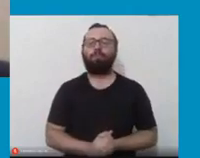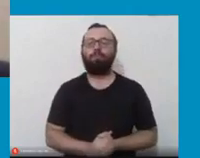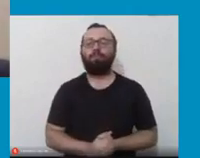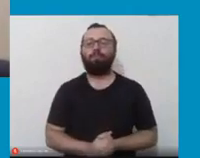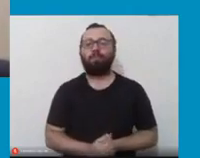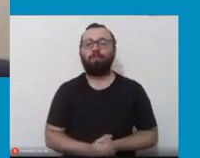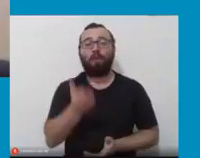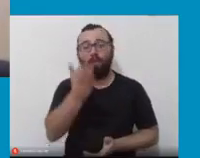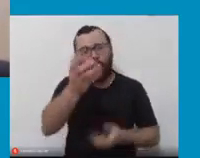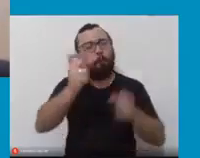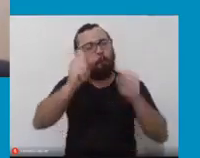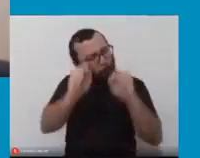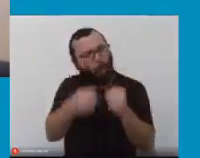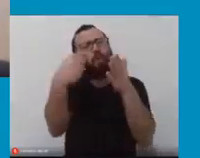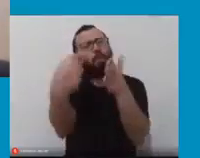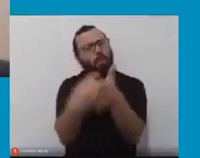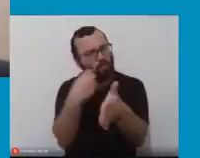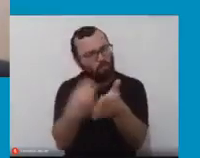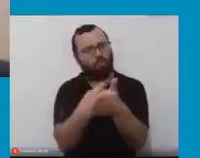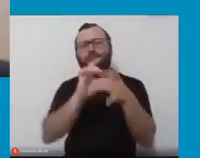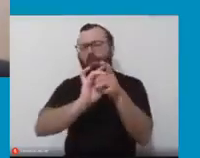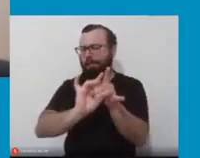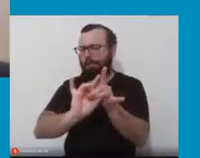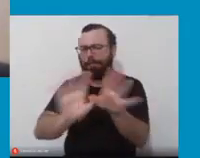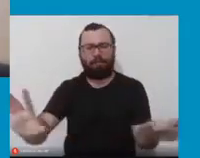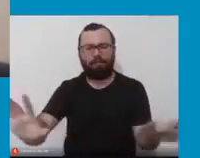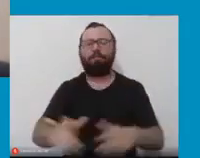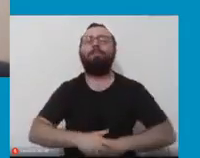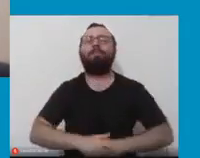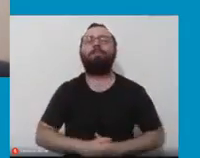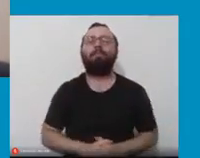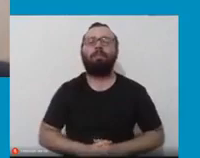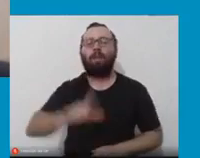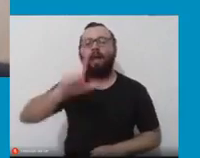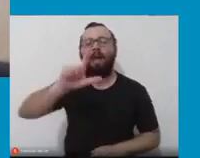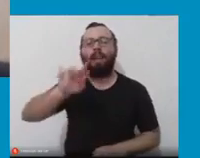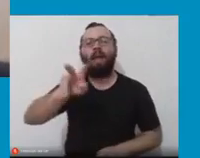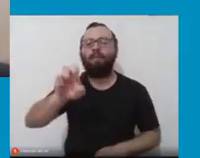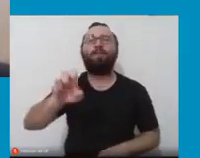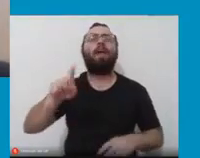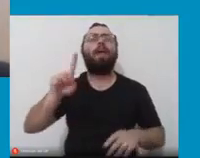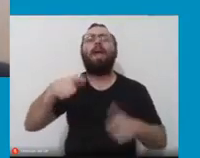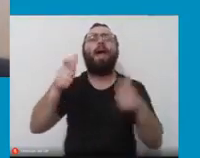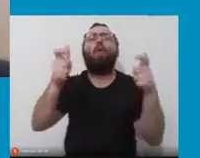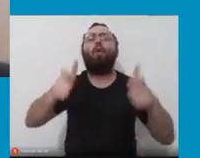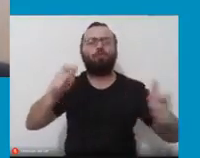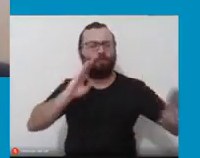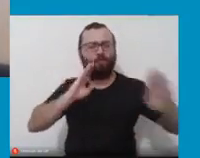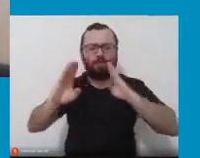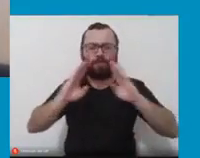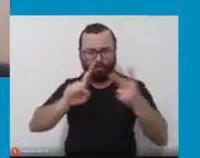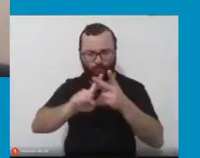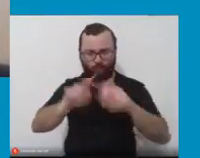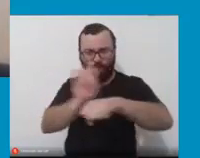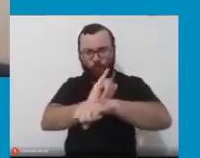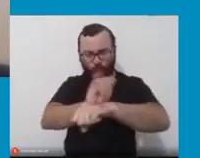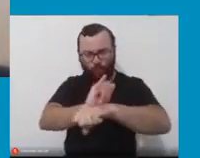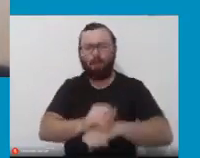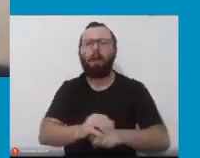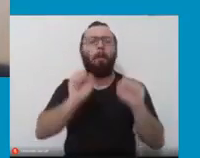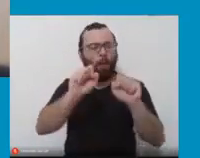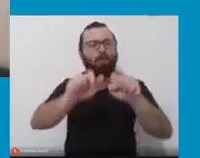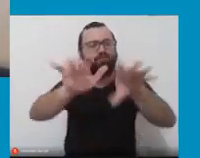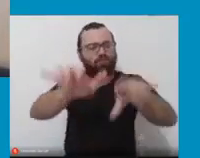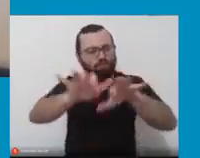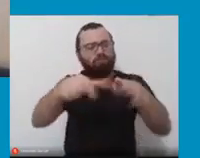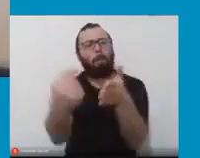Vocês podem fazer perguntas aí, né? A live está sendo mostrada no Facebook e no YouTube. Vocês podem fazer perguntas